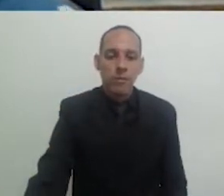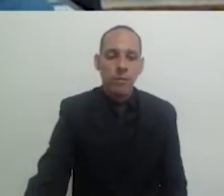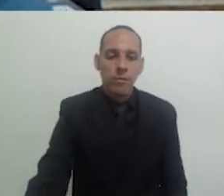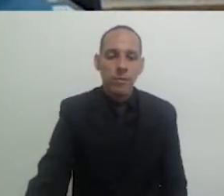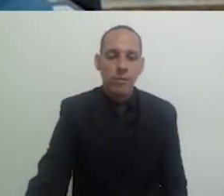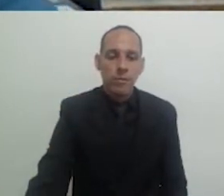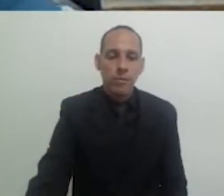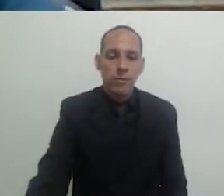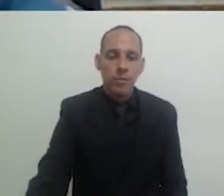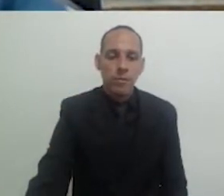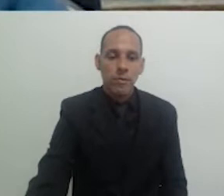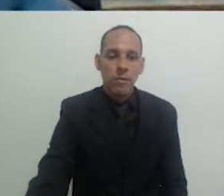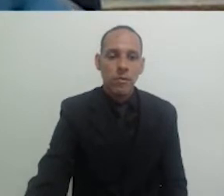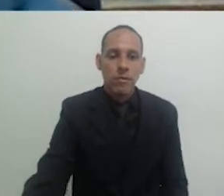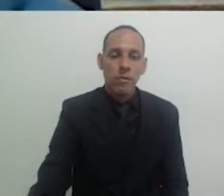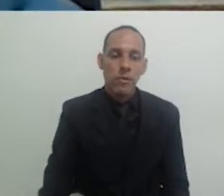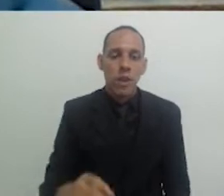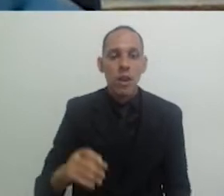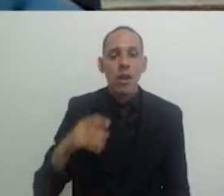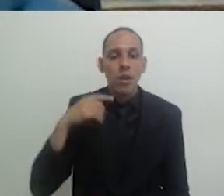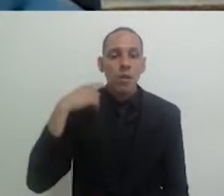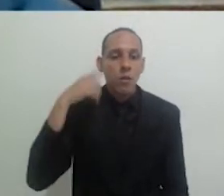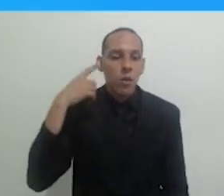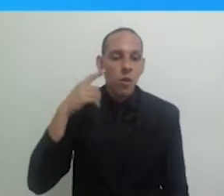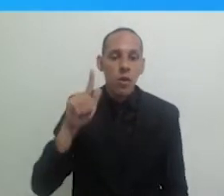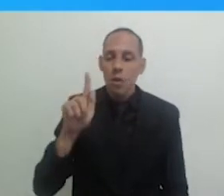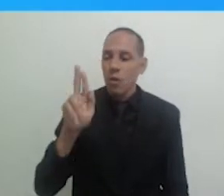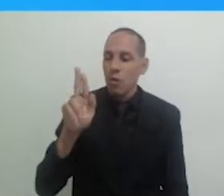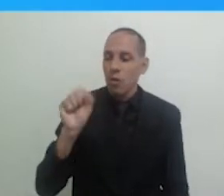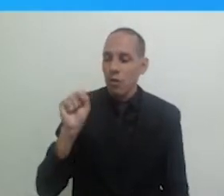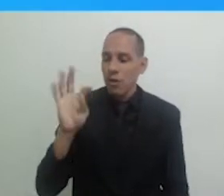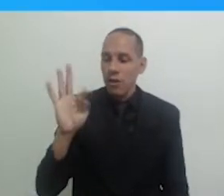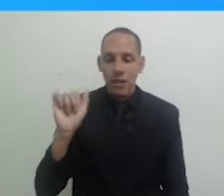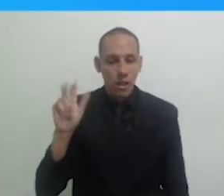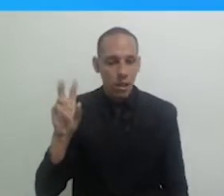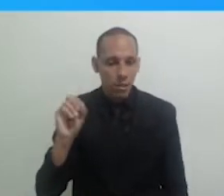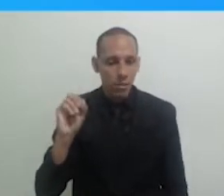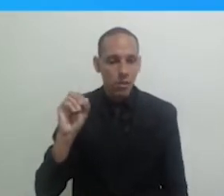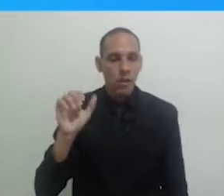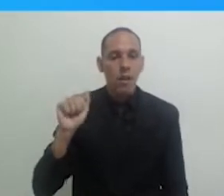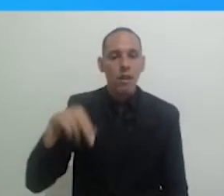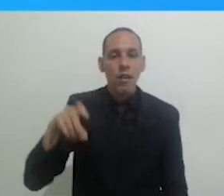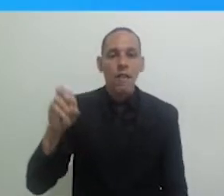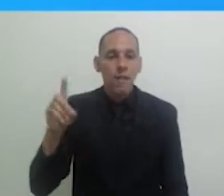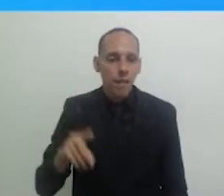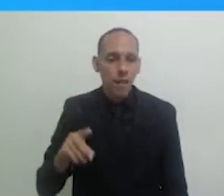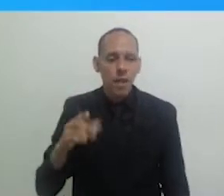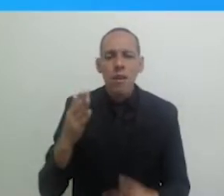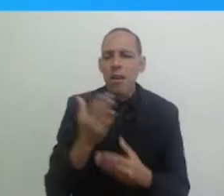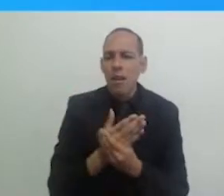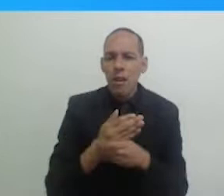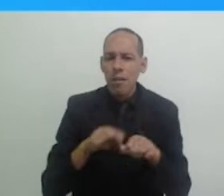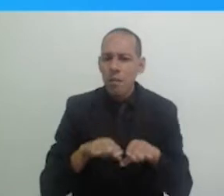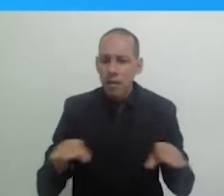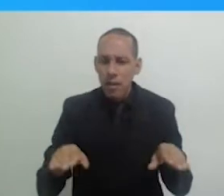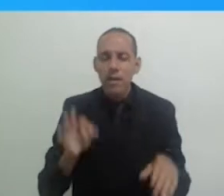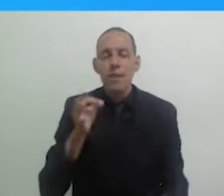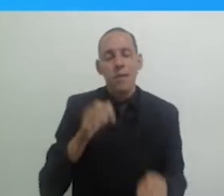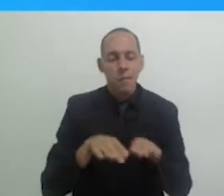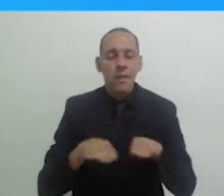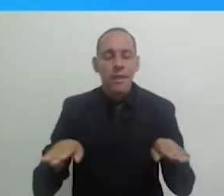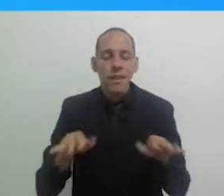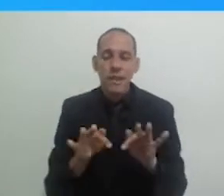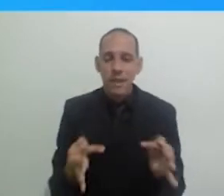Doutor Gustavo André, está presente. Presente. Processo em mesa, desembargador Gilson. É mesa sim, presidente. Pois